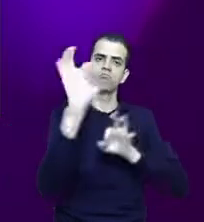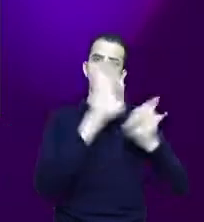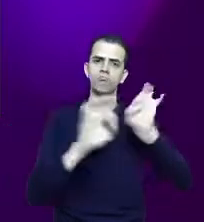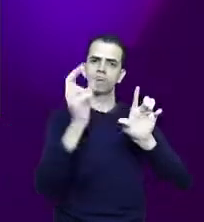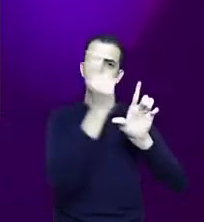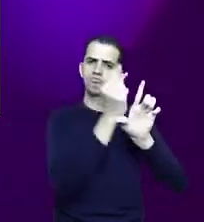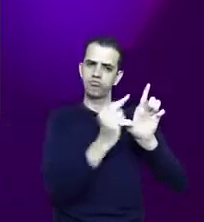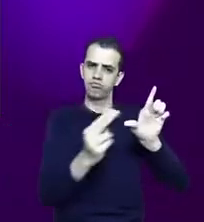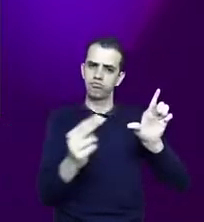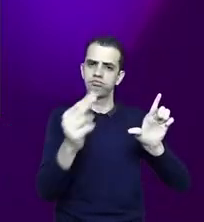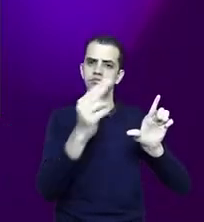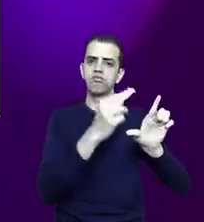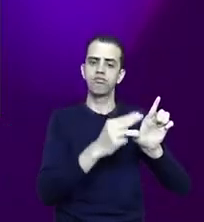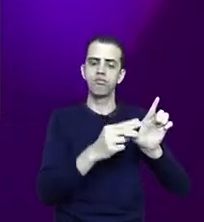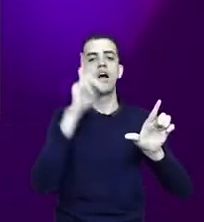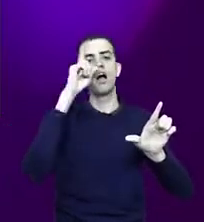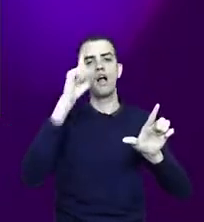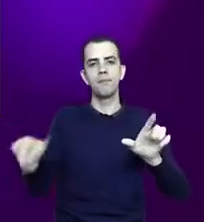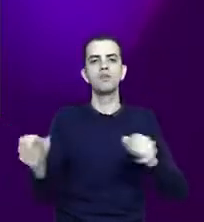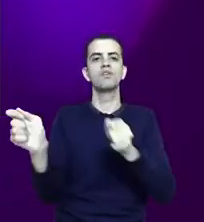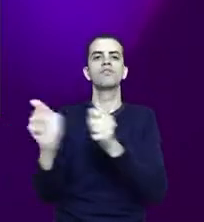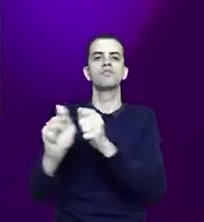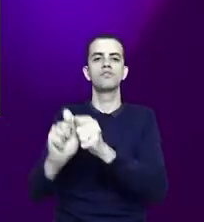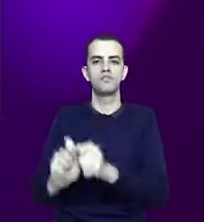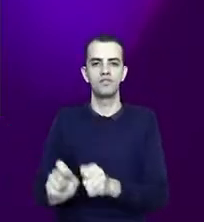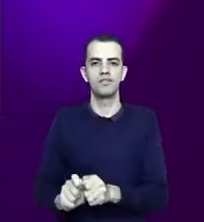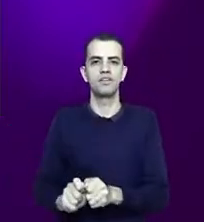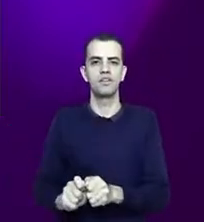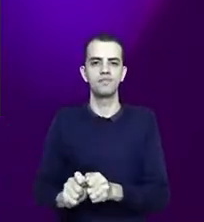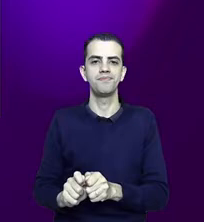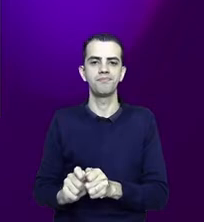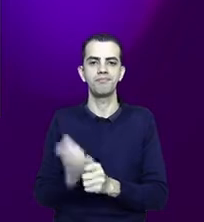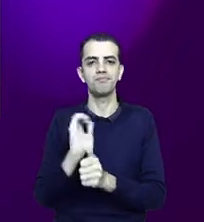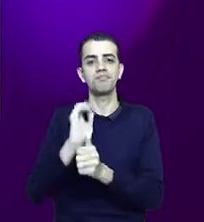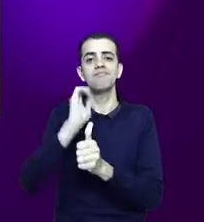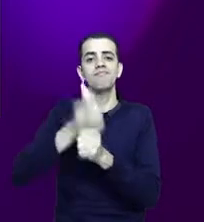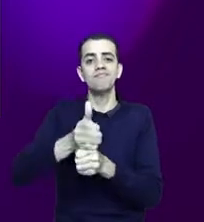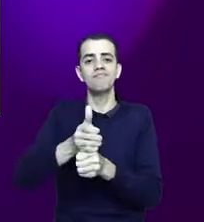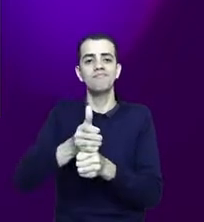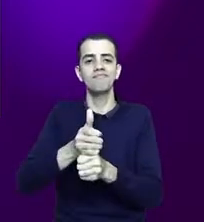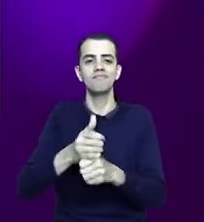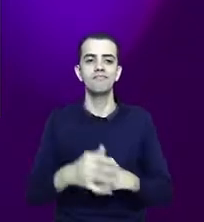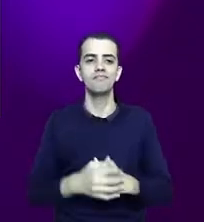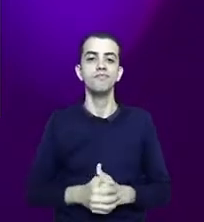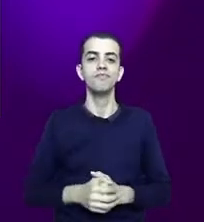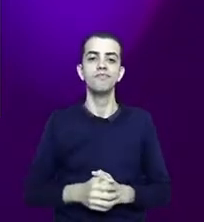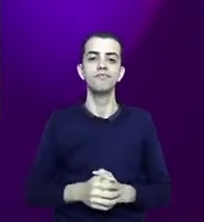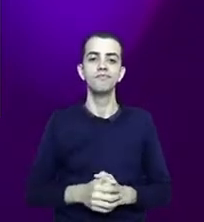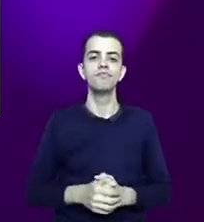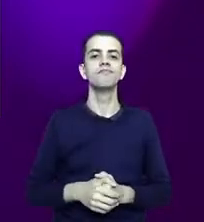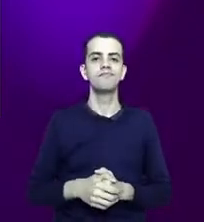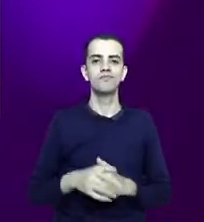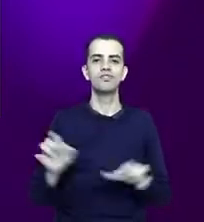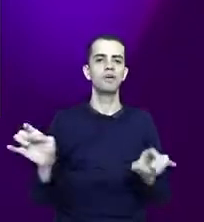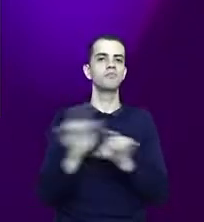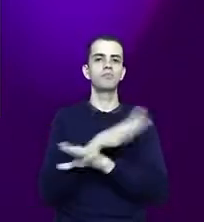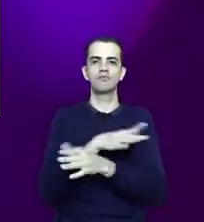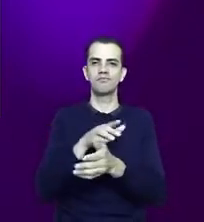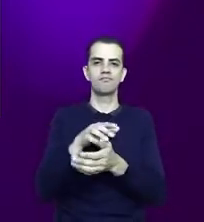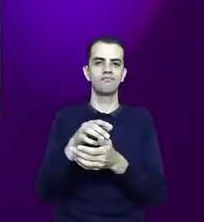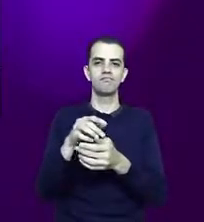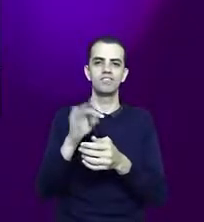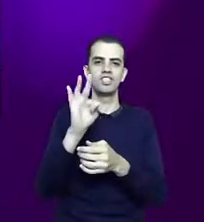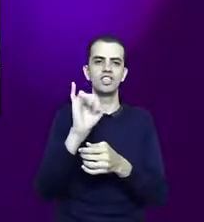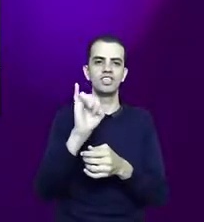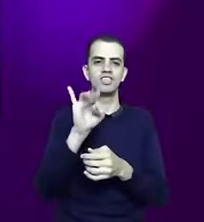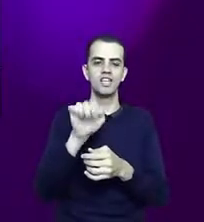desenhada para recompor, restituir a área perdida, né? Essa aqui é a prótese impressa, então, uma